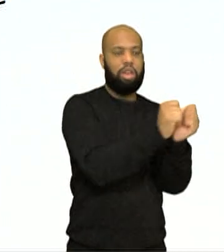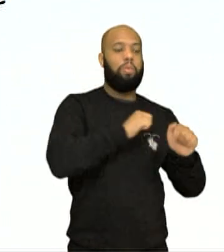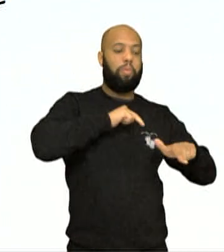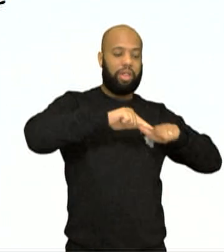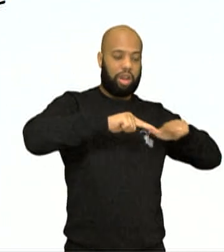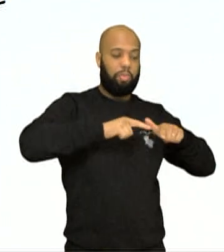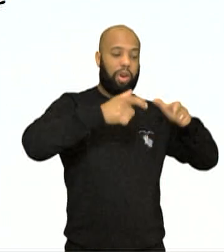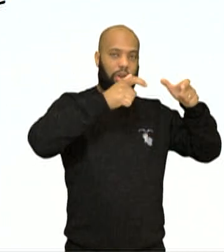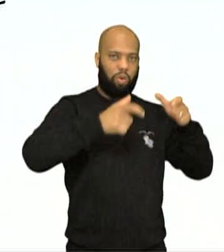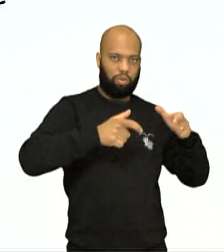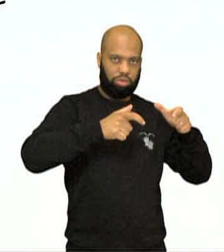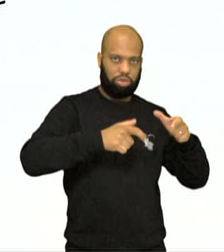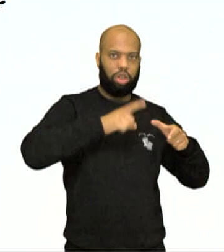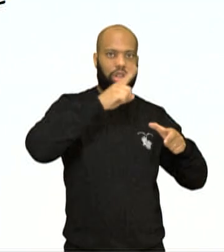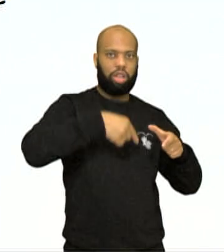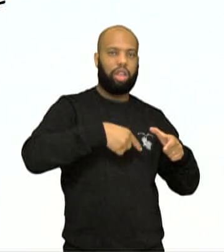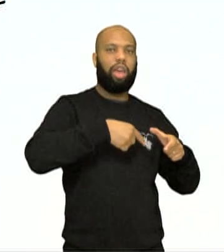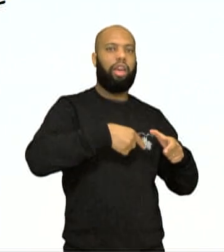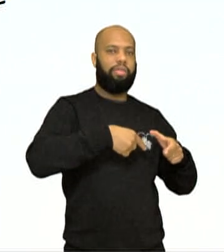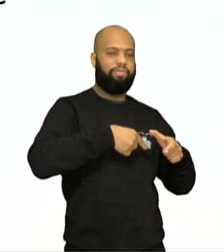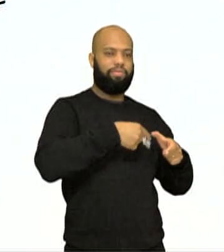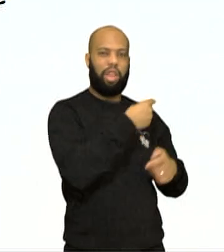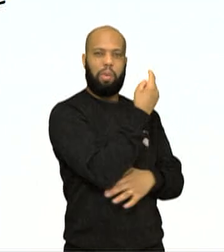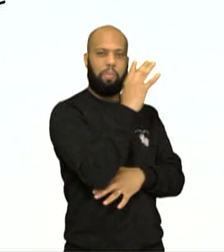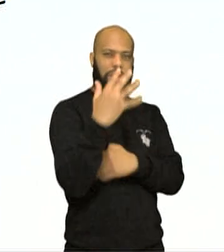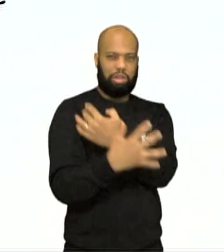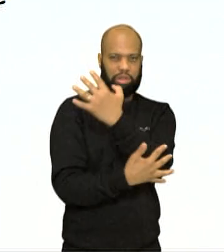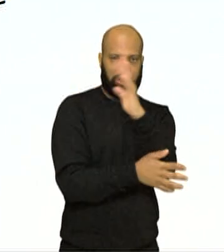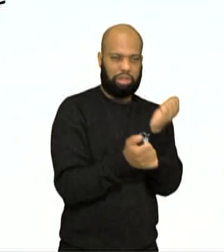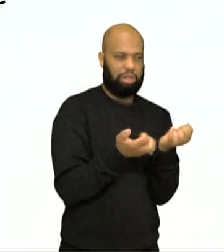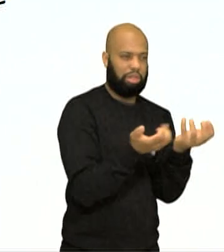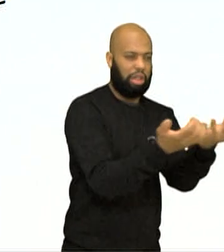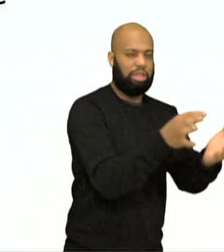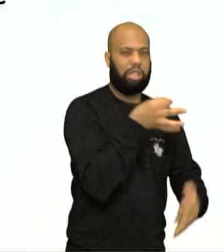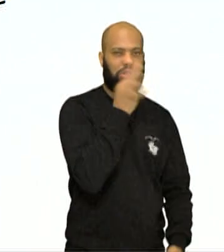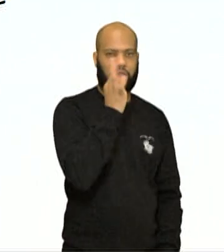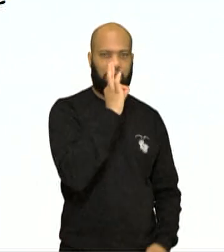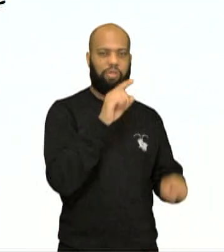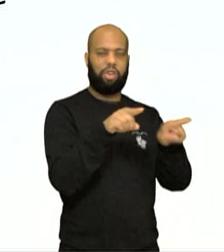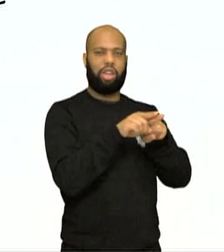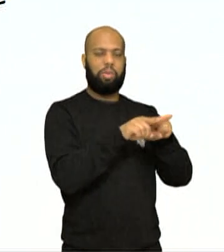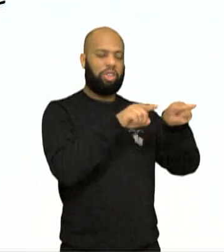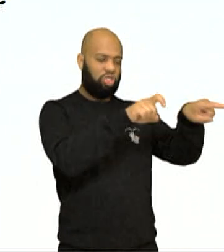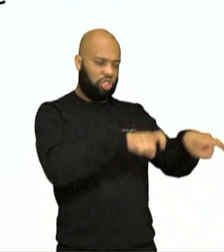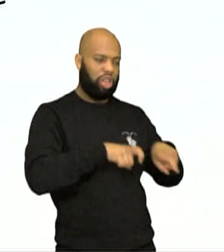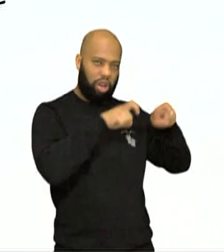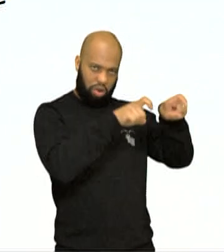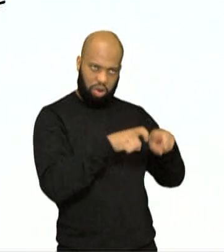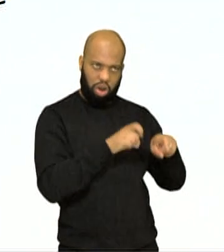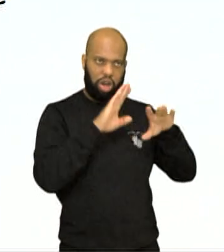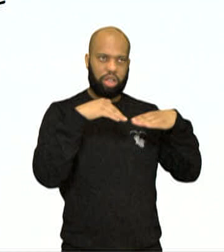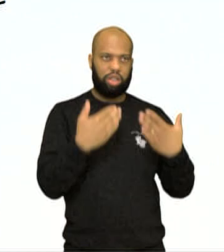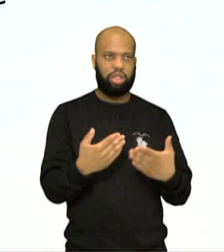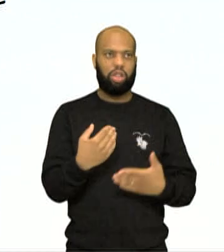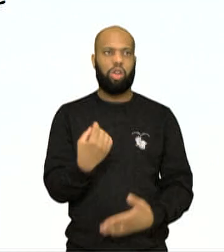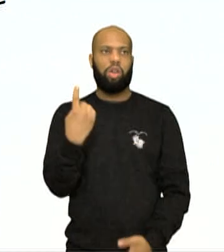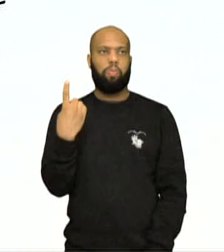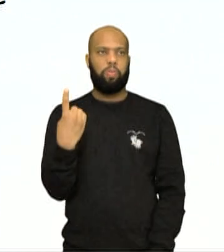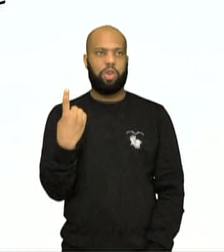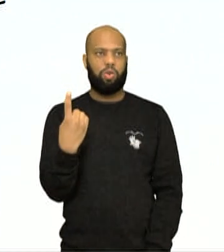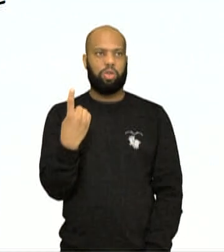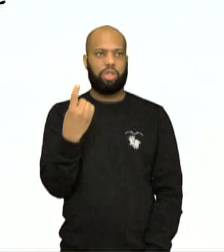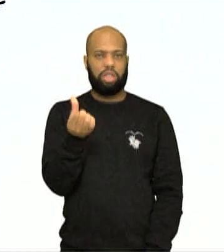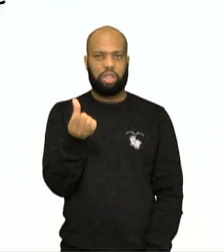roças. 1624 foi a primeira vez que se viu a capoeira, né? Mistura de